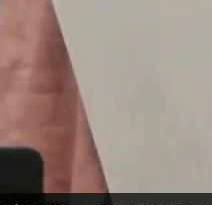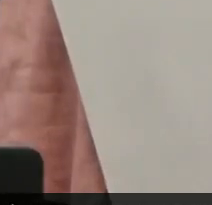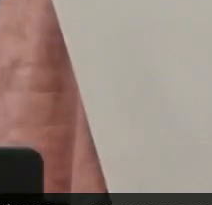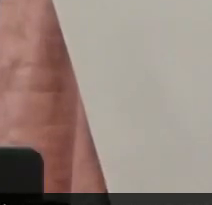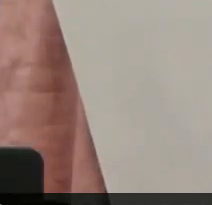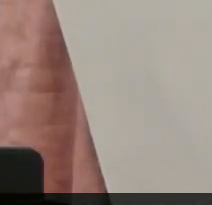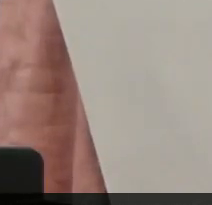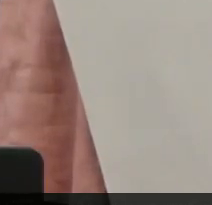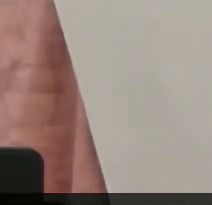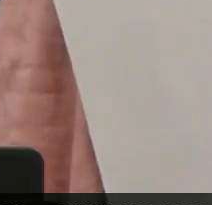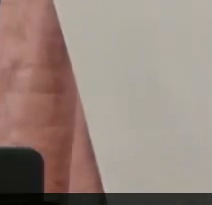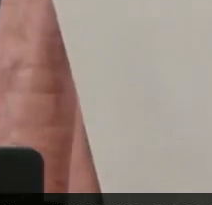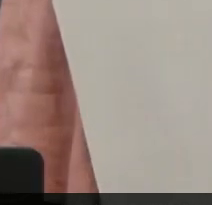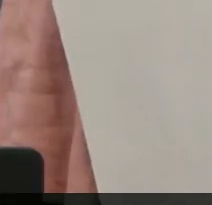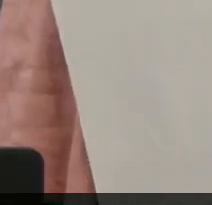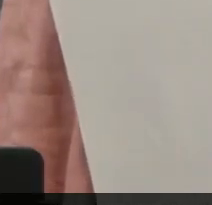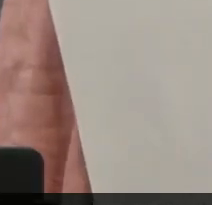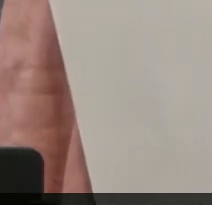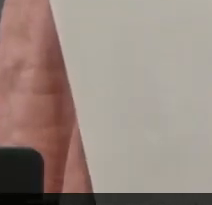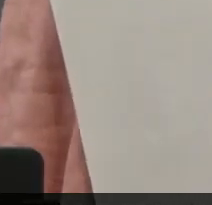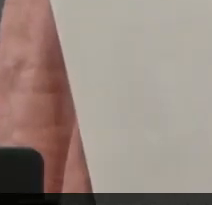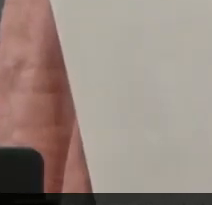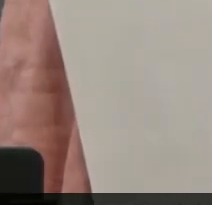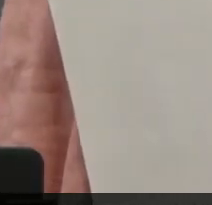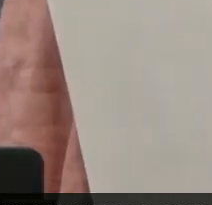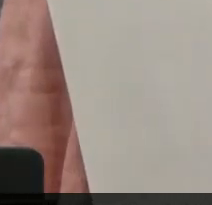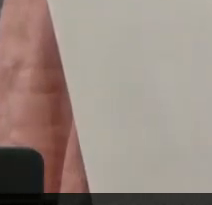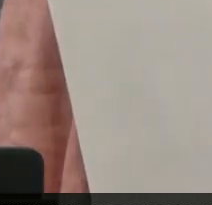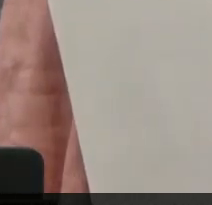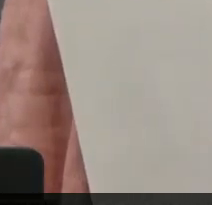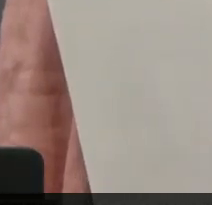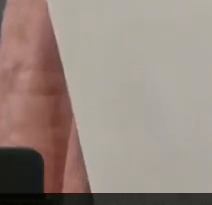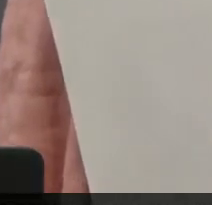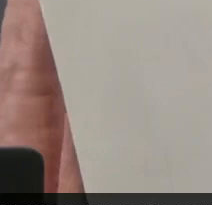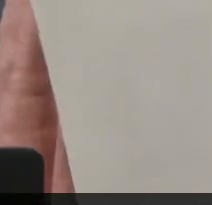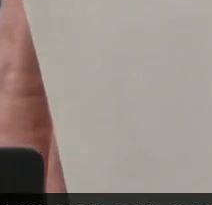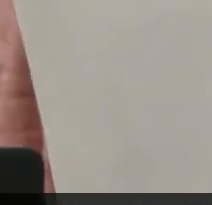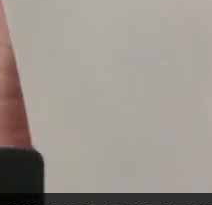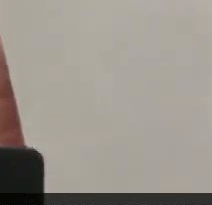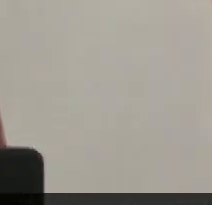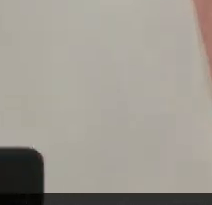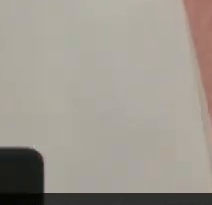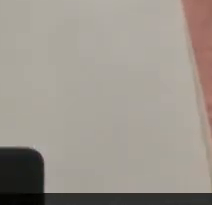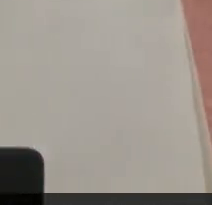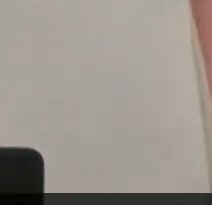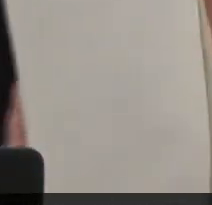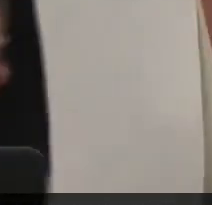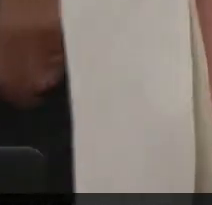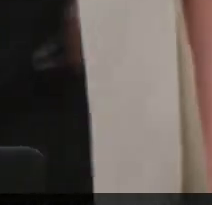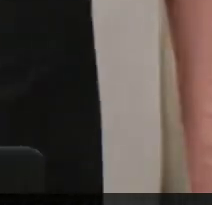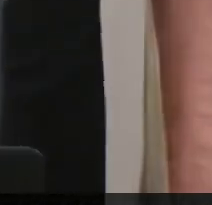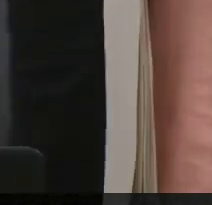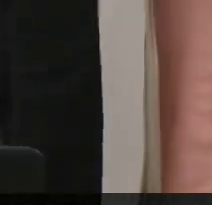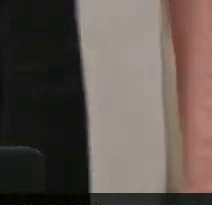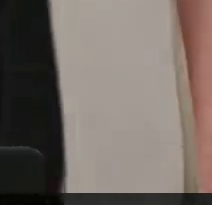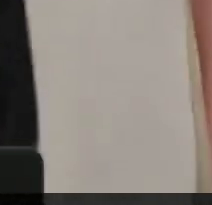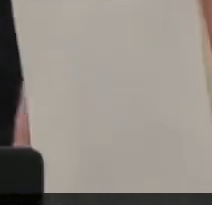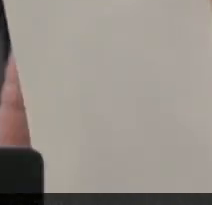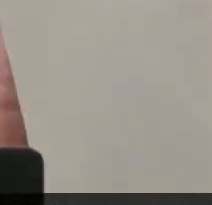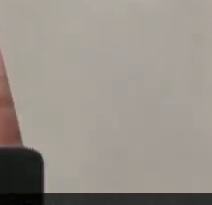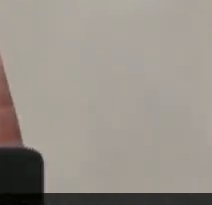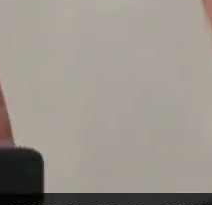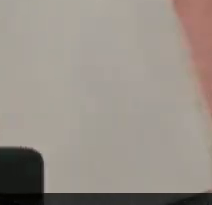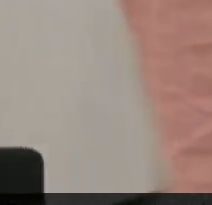e solicitar a sua subscrição E essas reunião se destina a receber discutir e votar